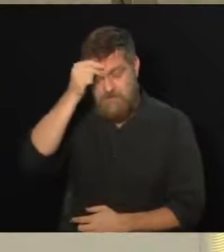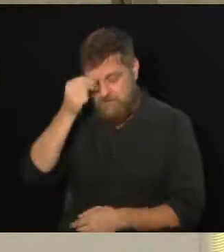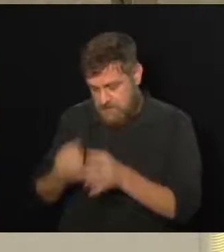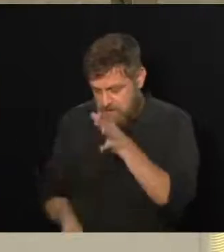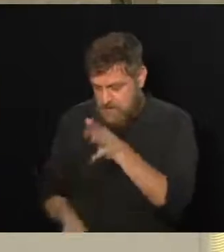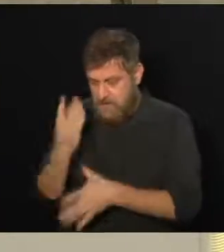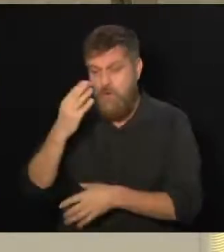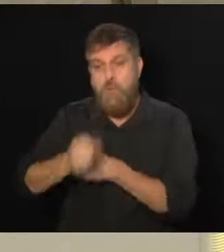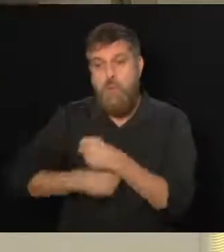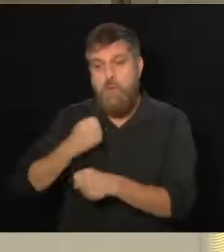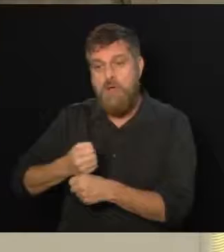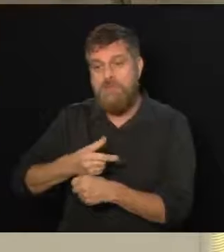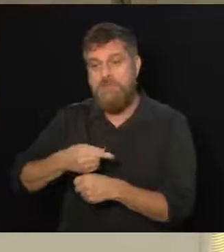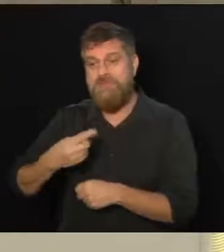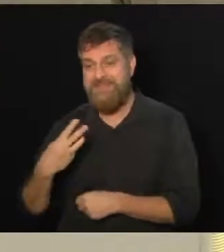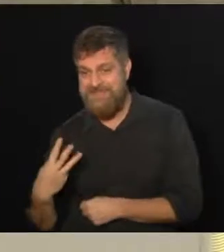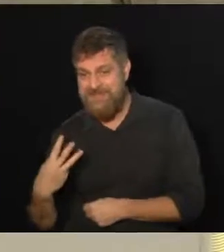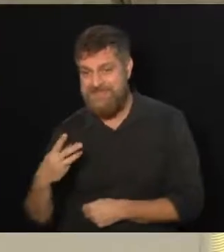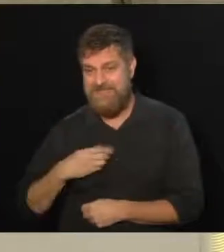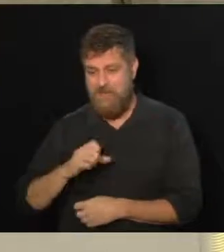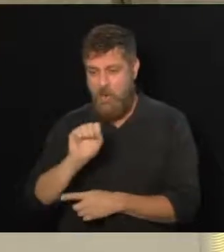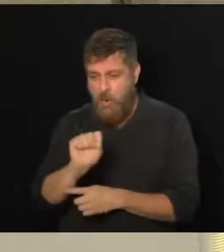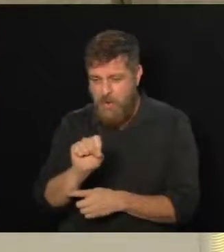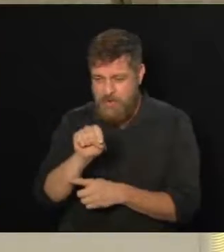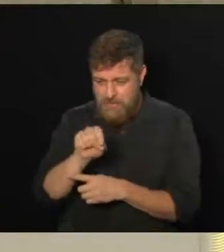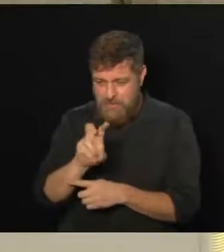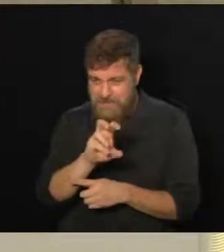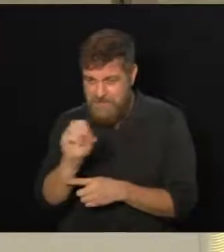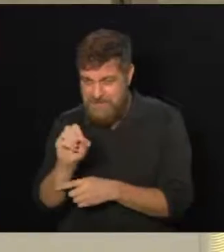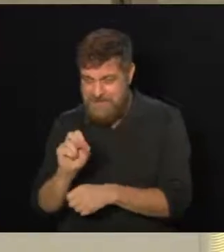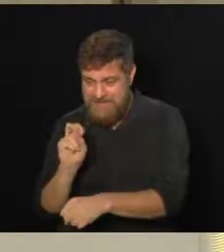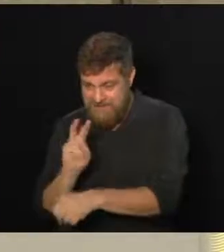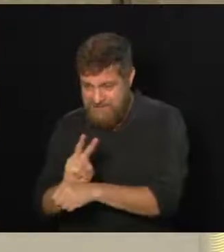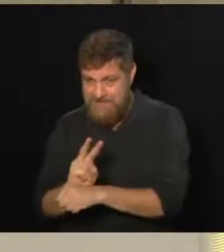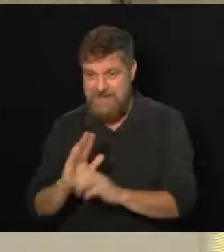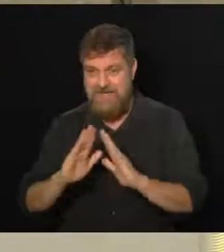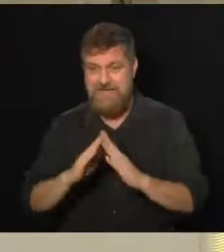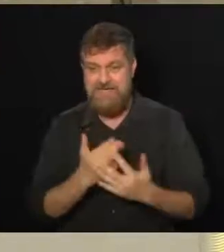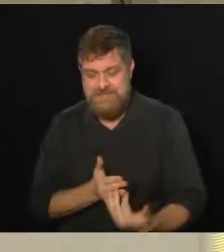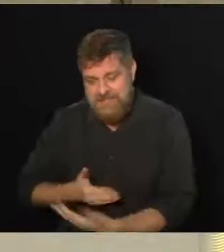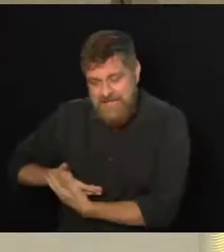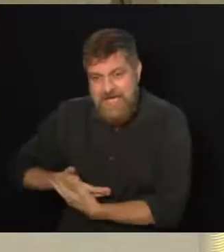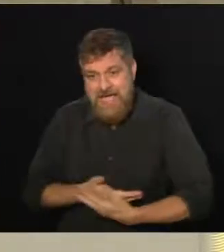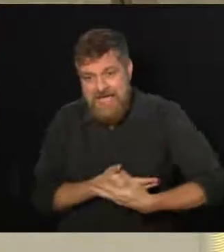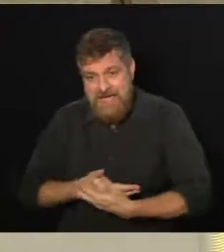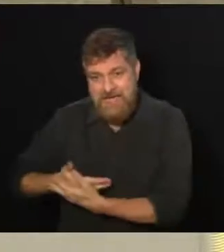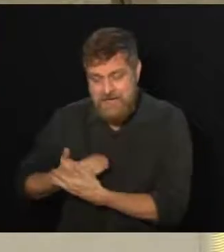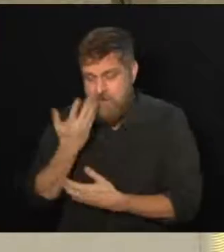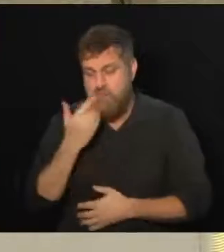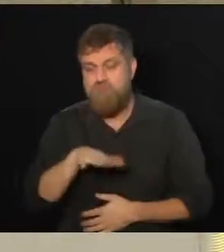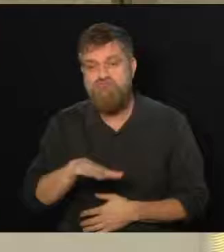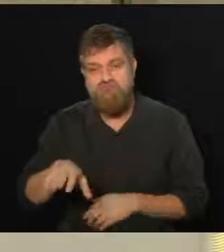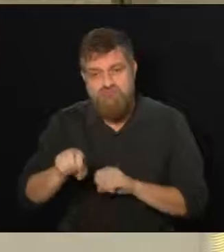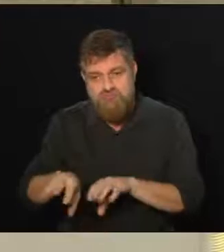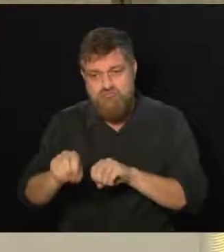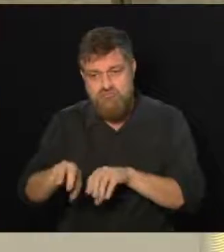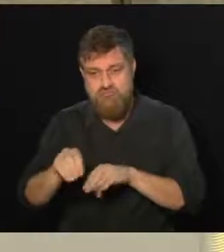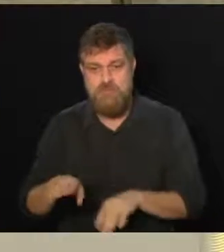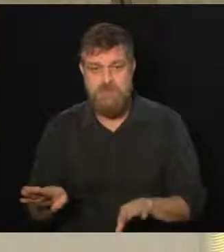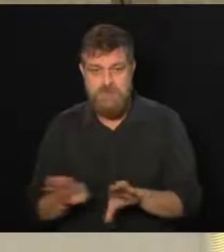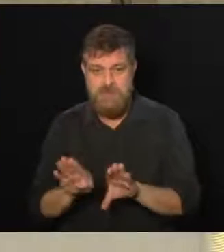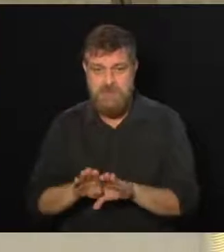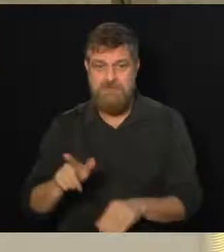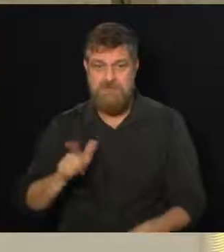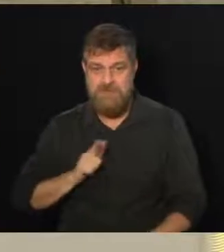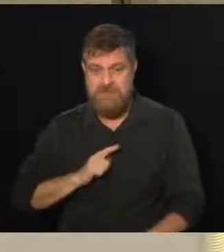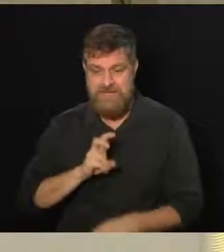em 2013, foram criadas 8.500 vagas de creche para educação infantil. Então, você ter esse estoque